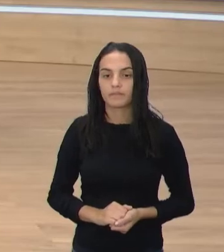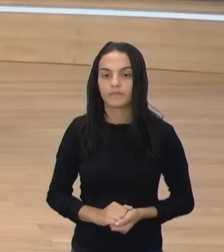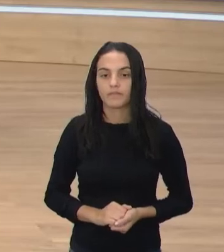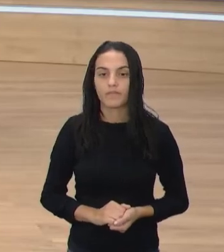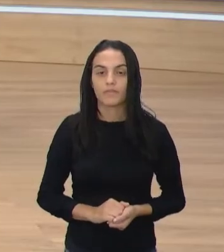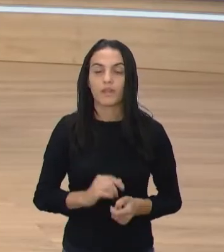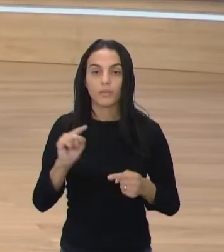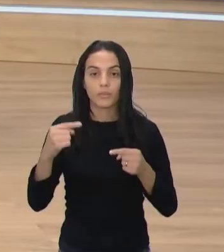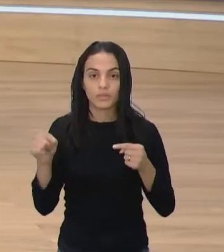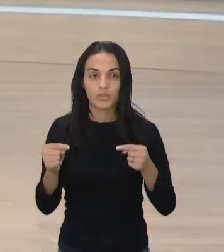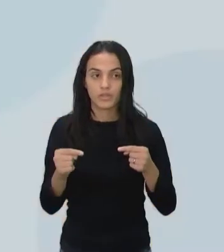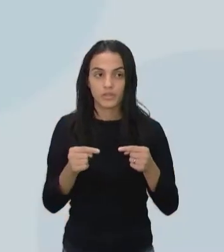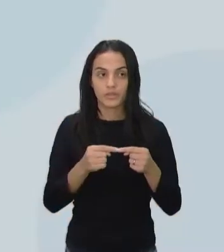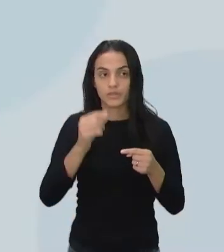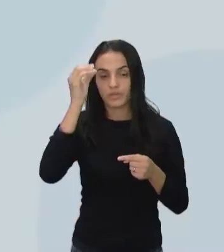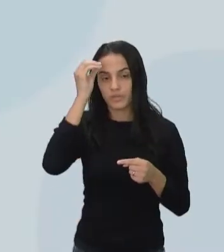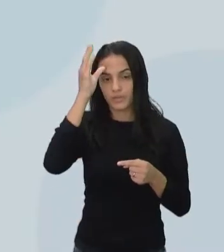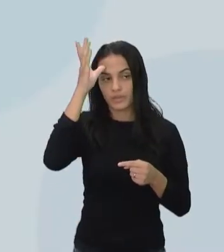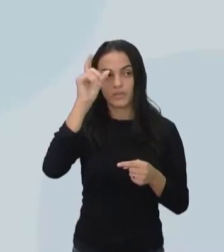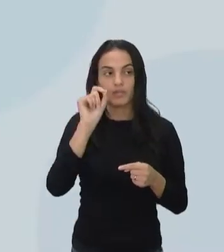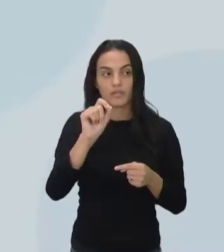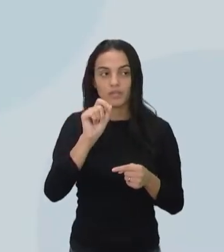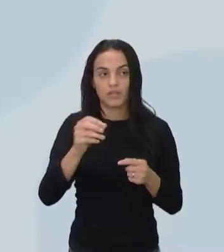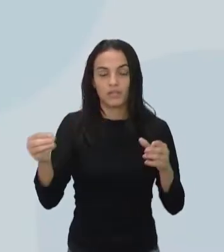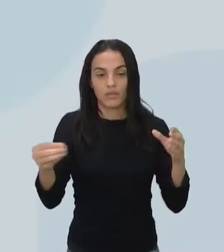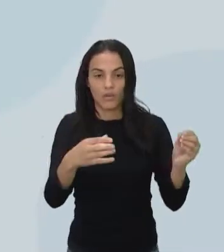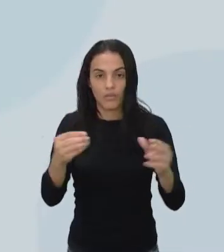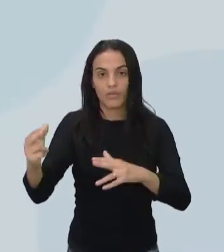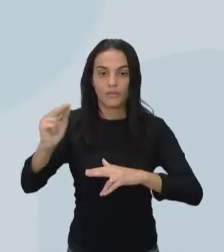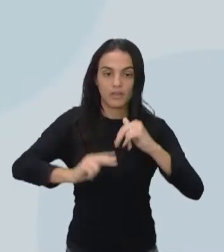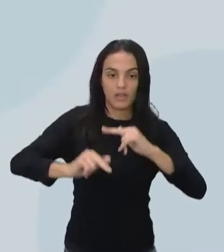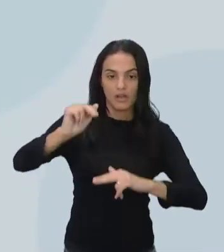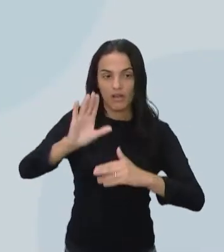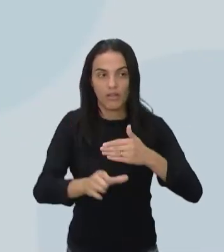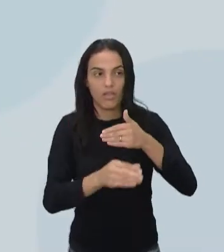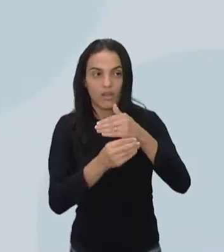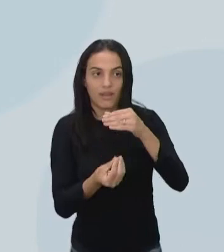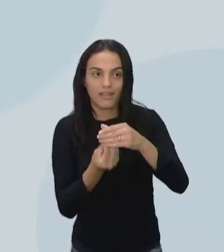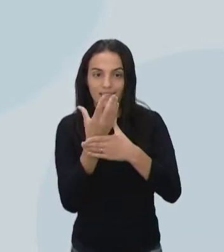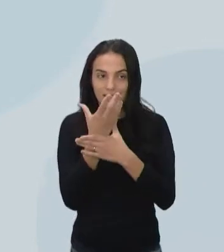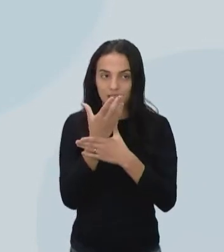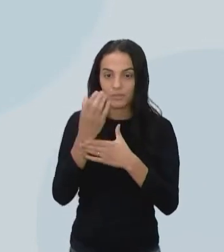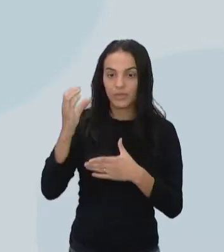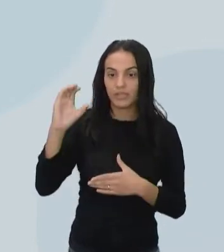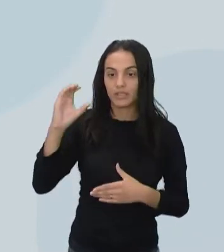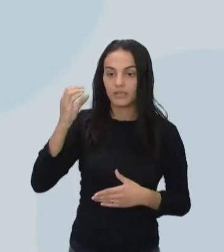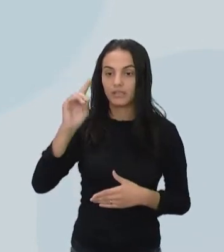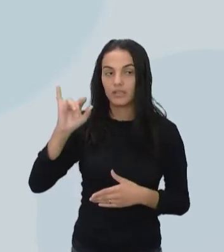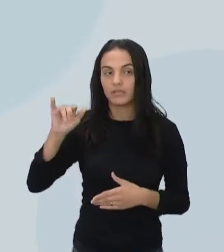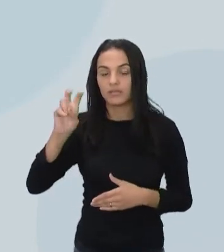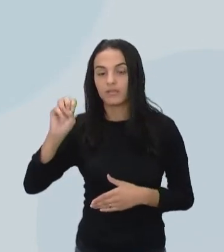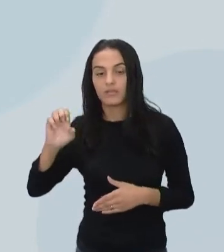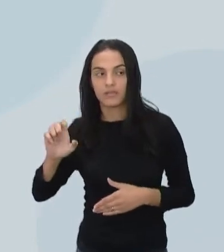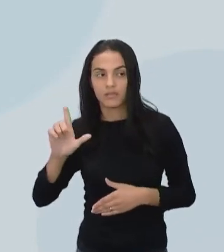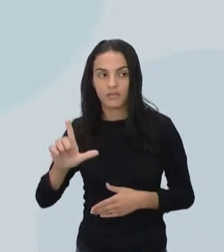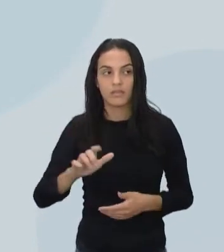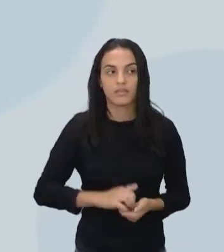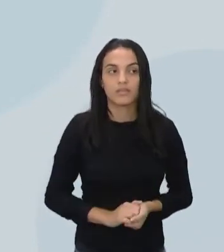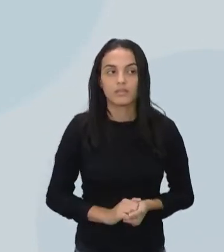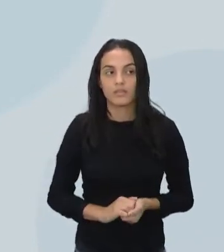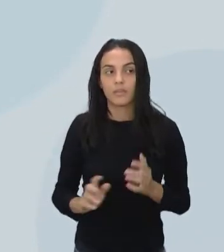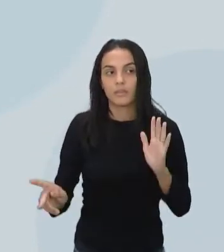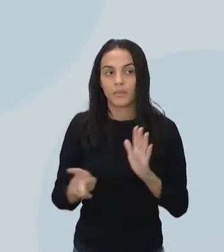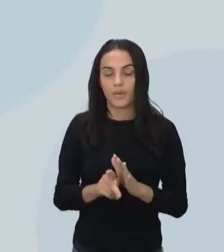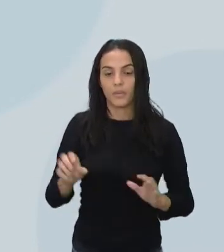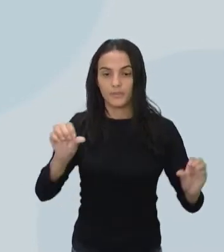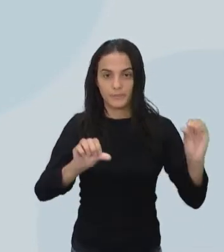O objeto de conhecimento, novamente, materiais aplicados à construção civil e, logicamente, a composição química